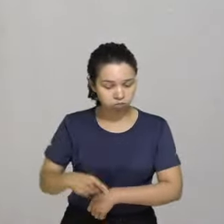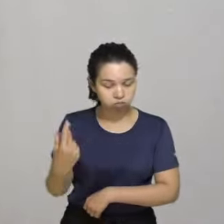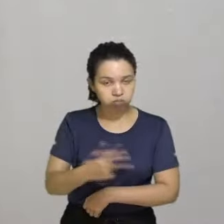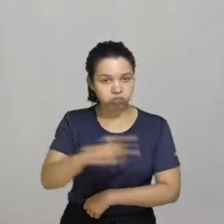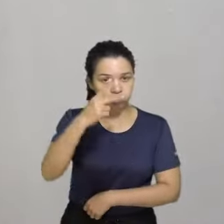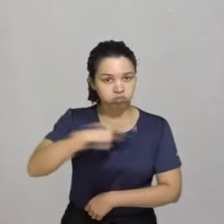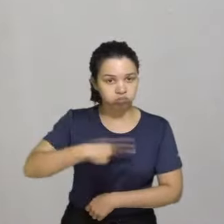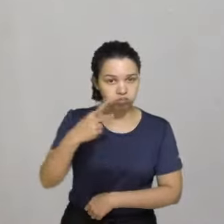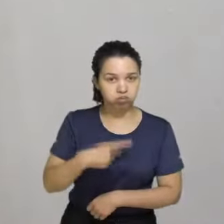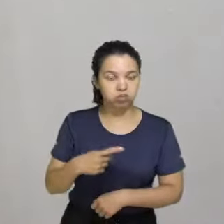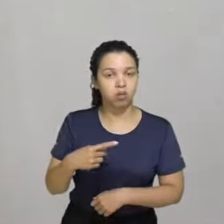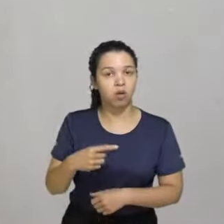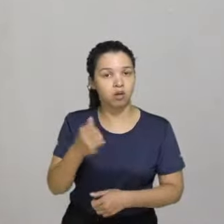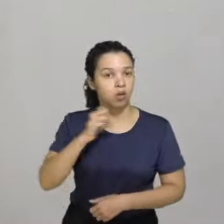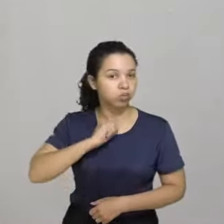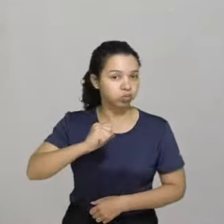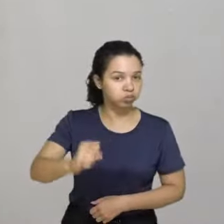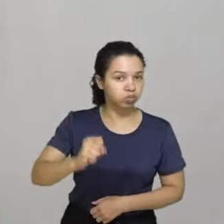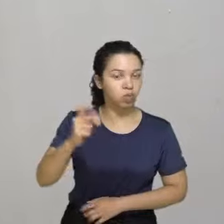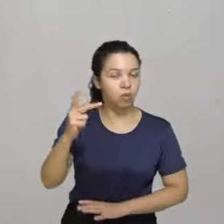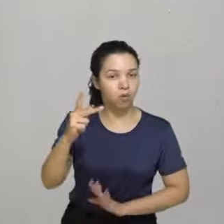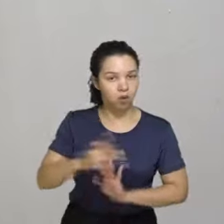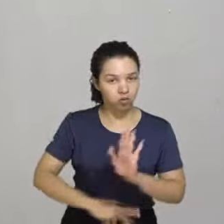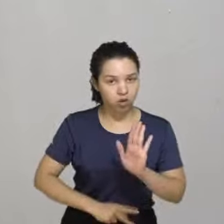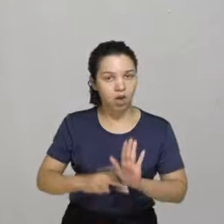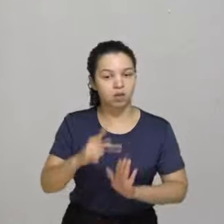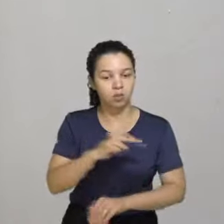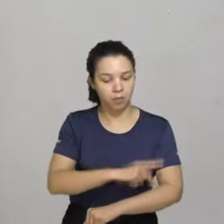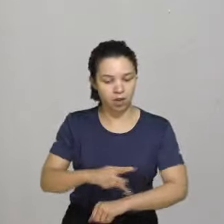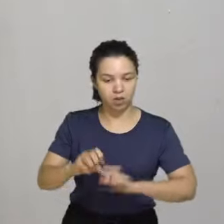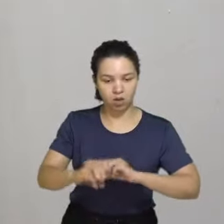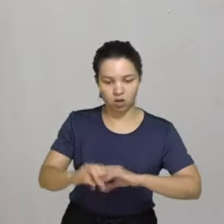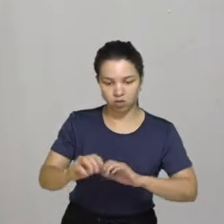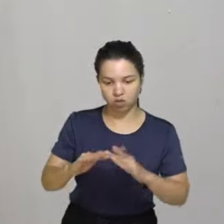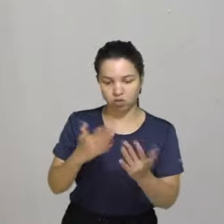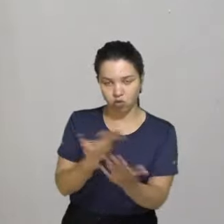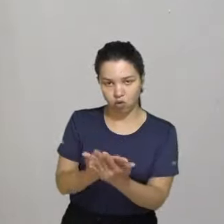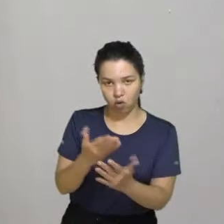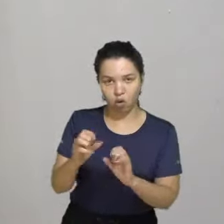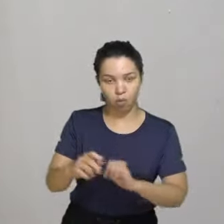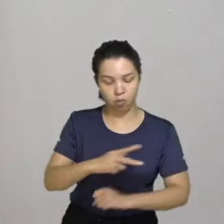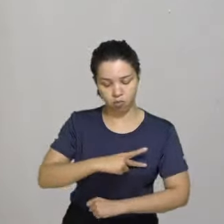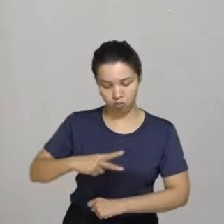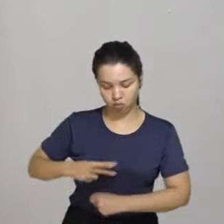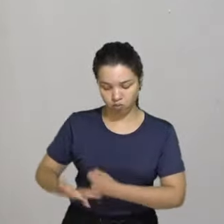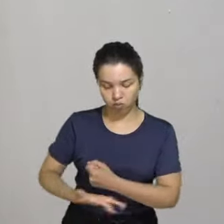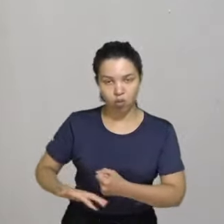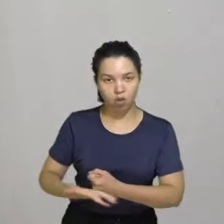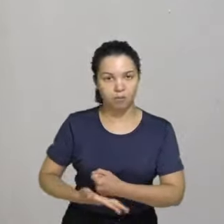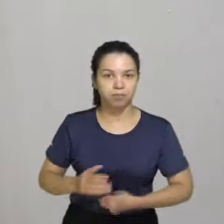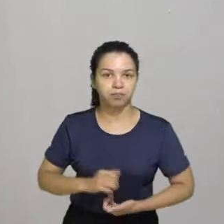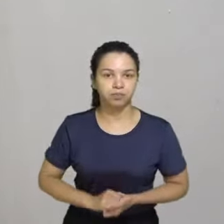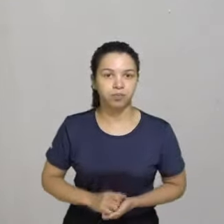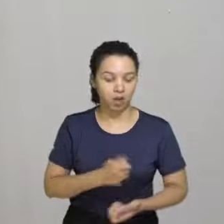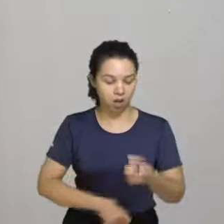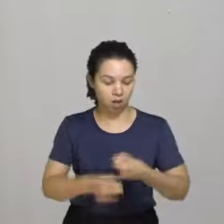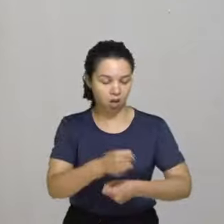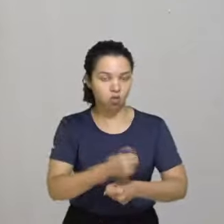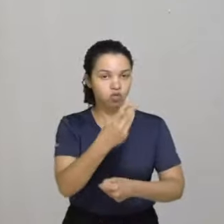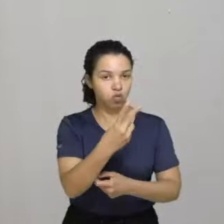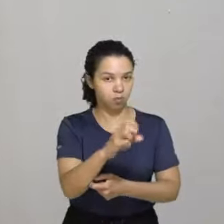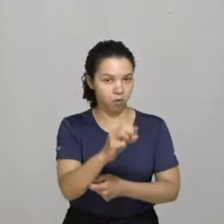projeto pedagógico das escolas da rede pública estadual de ensino básico. Também tive, em 2023,